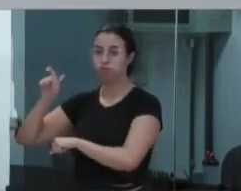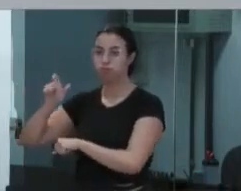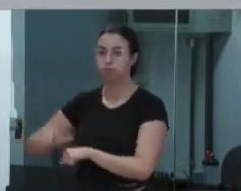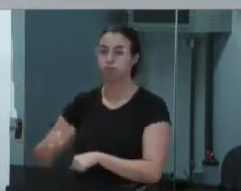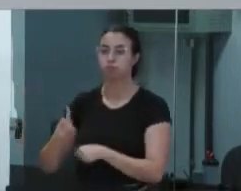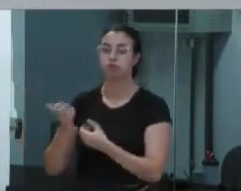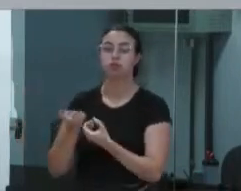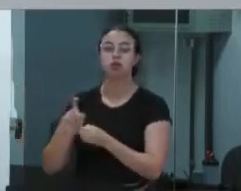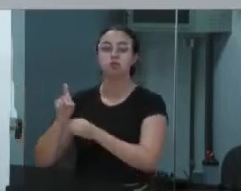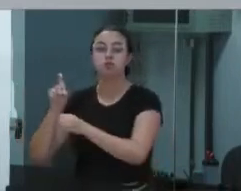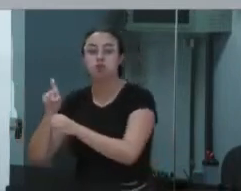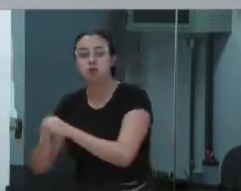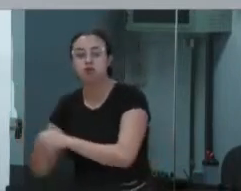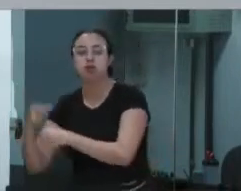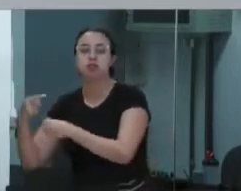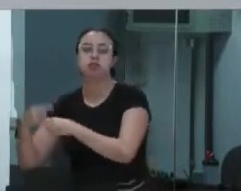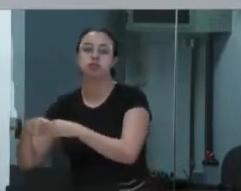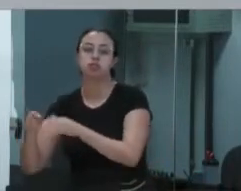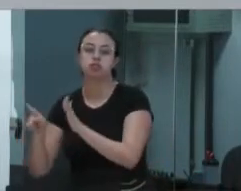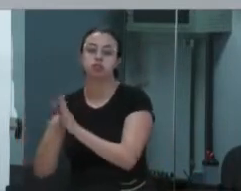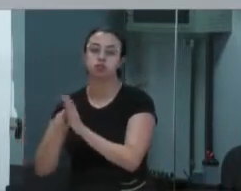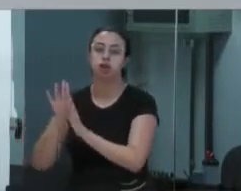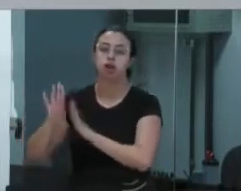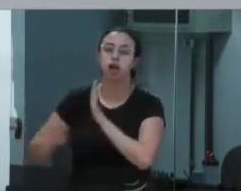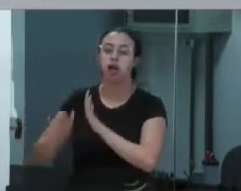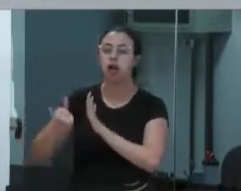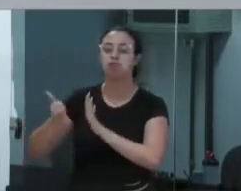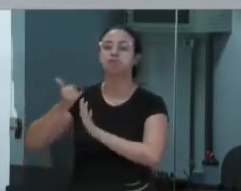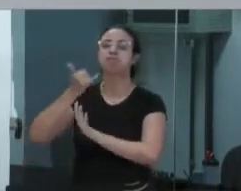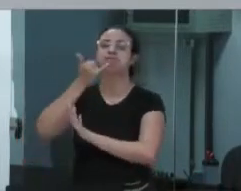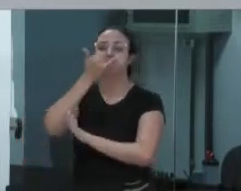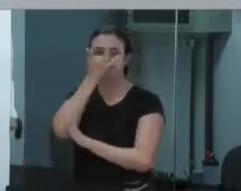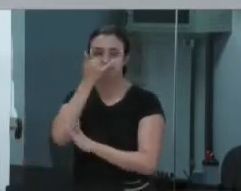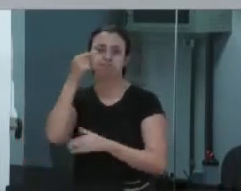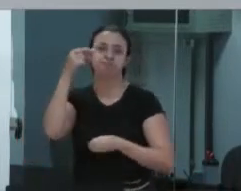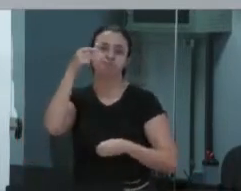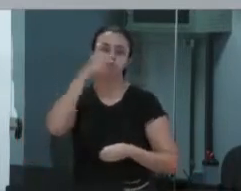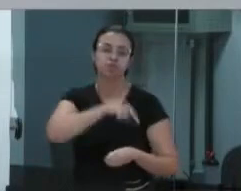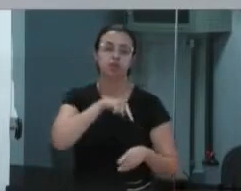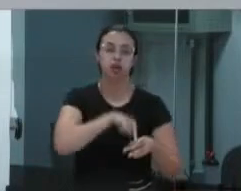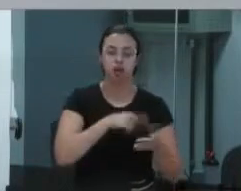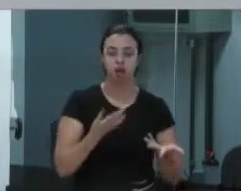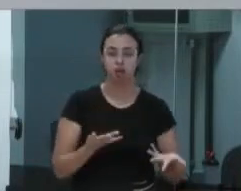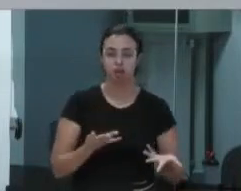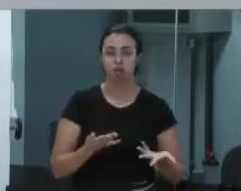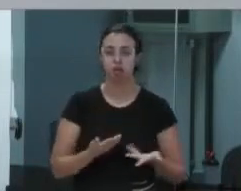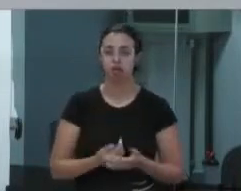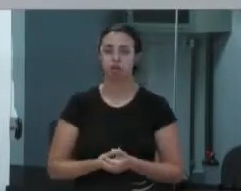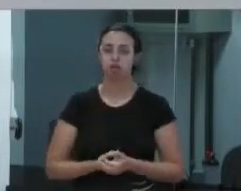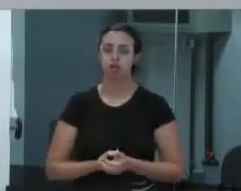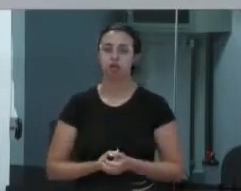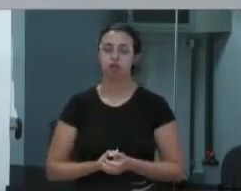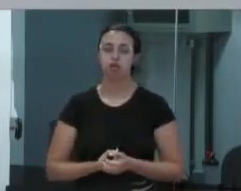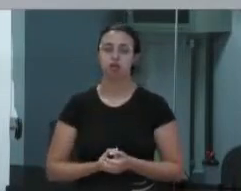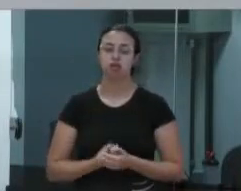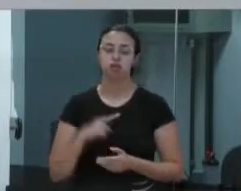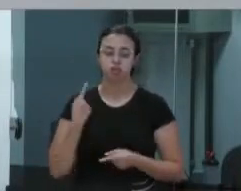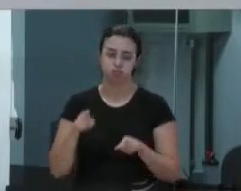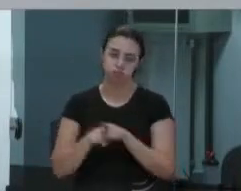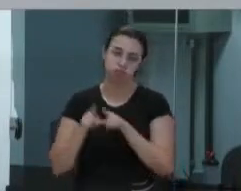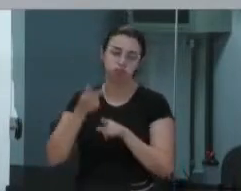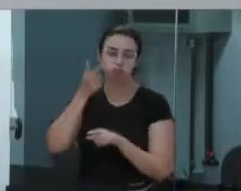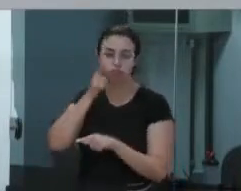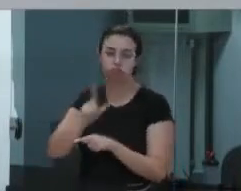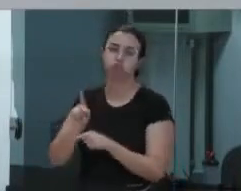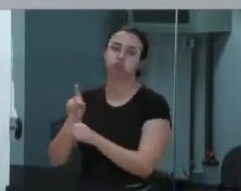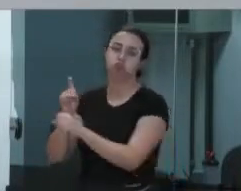voltar para a cidade de origem, ele veio para cá por engano, ele foi o município, pois ele no ônibus, ele veio parar aqui, né, a gente também